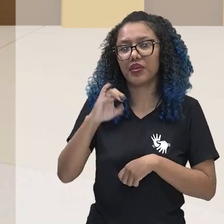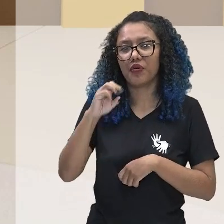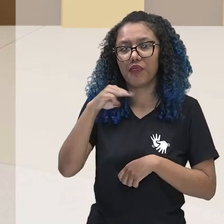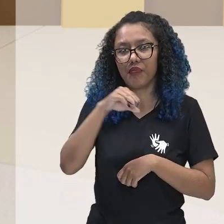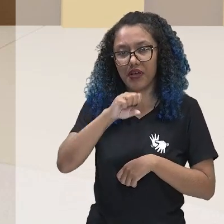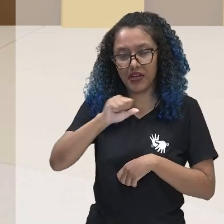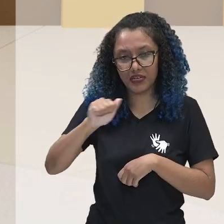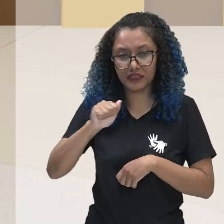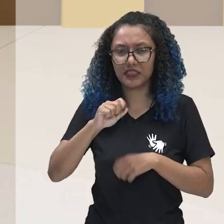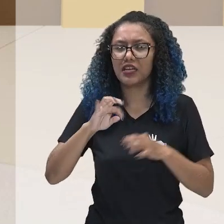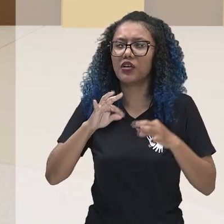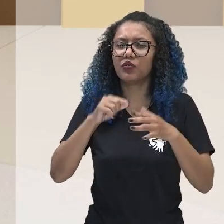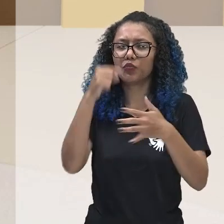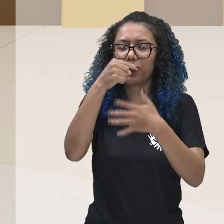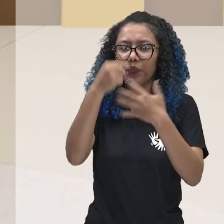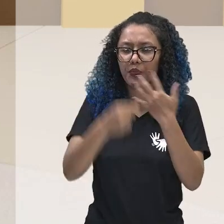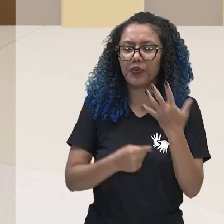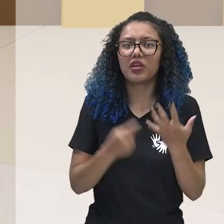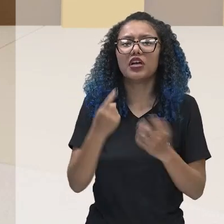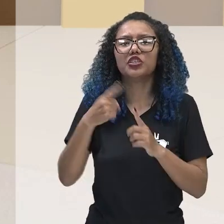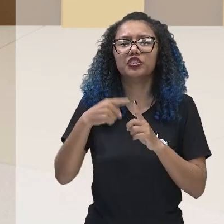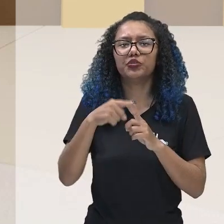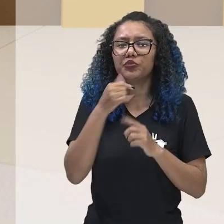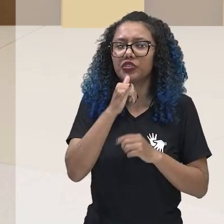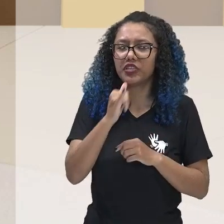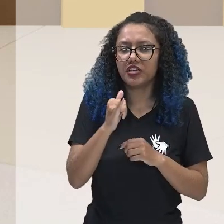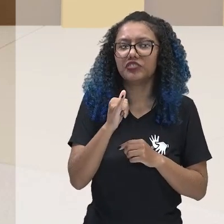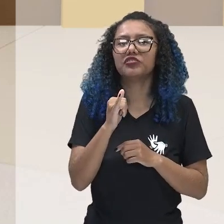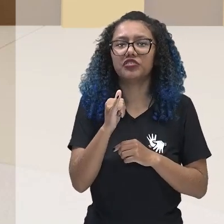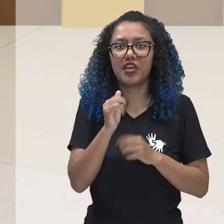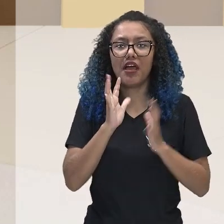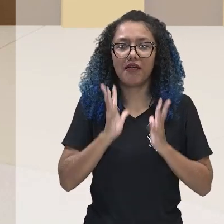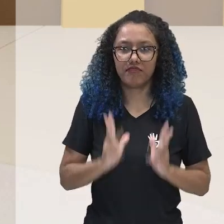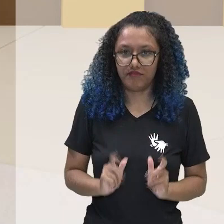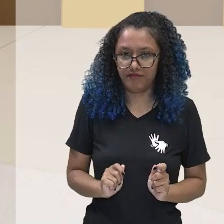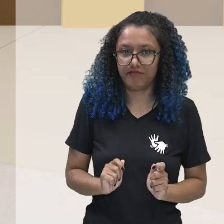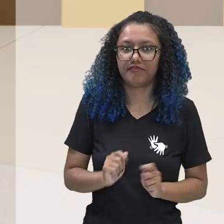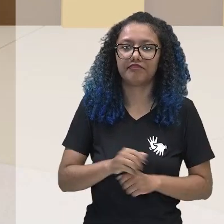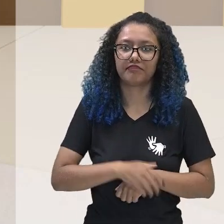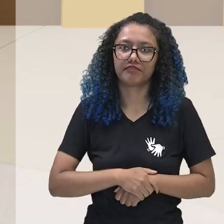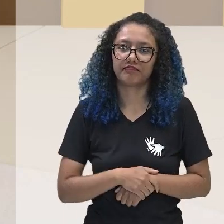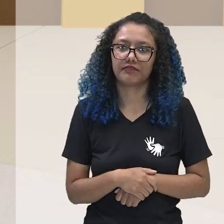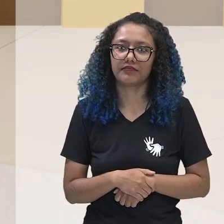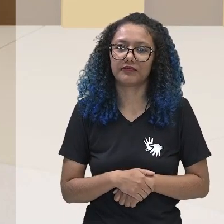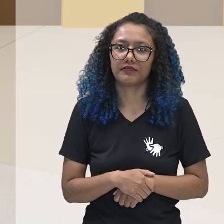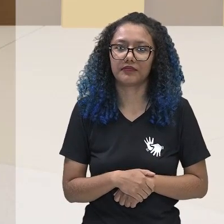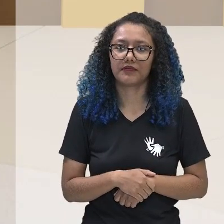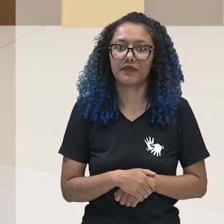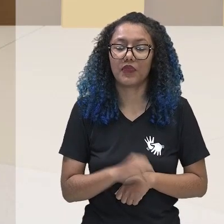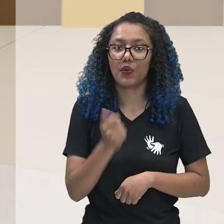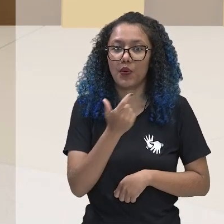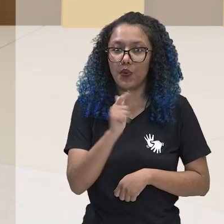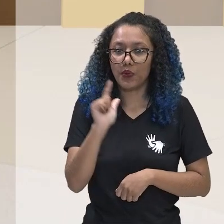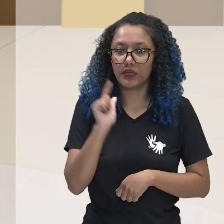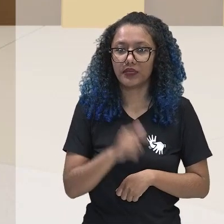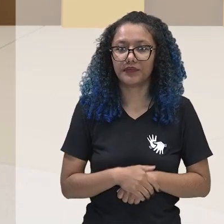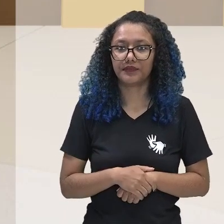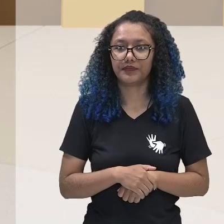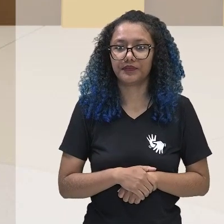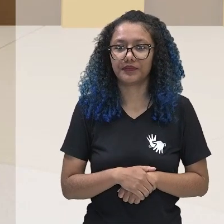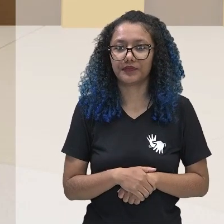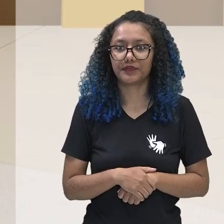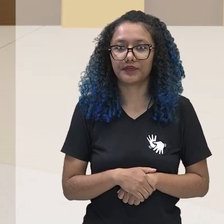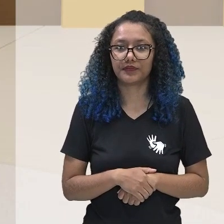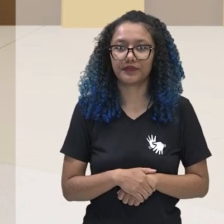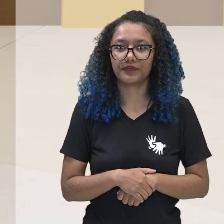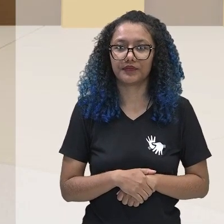para geração de energia renovável, ok? A gente vai ter também, olha só, outra ideia positiva é a